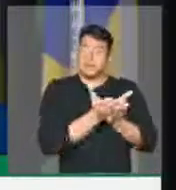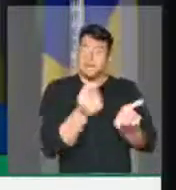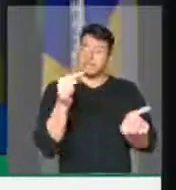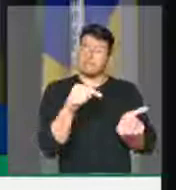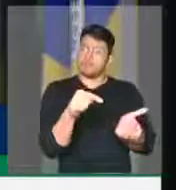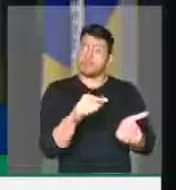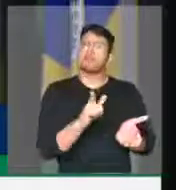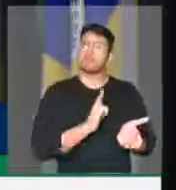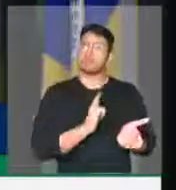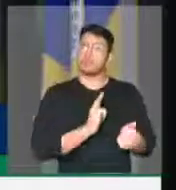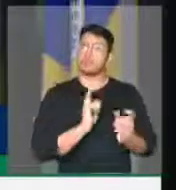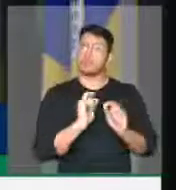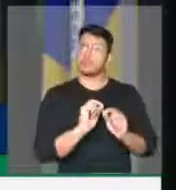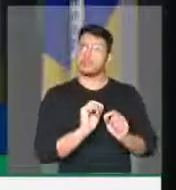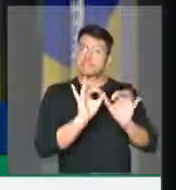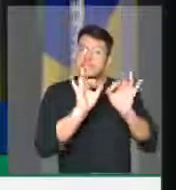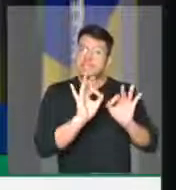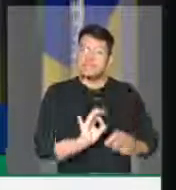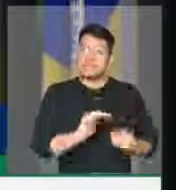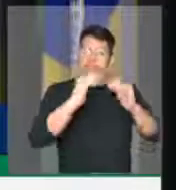trata a